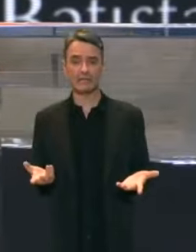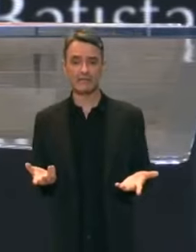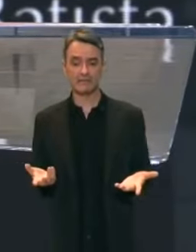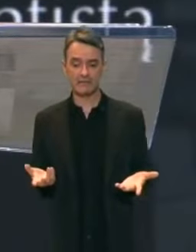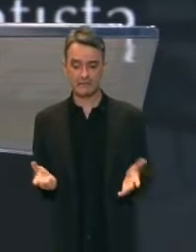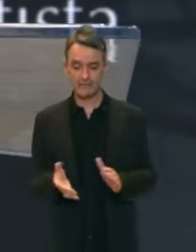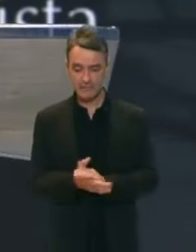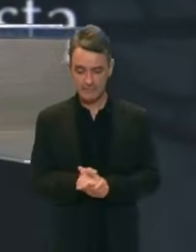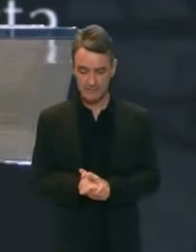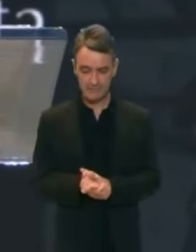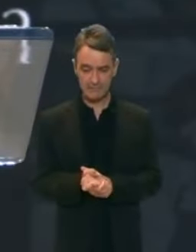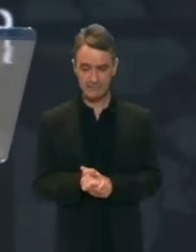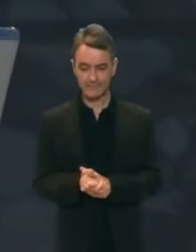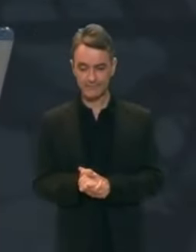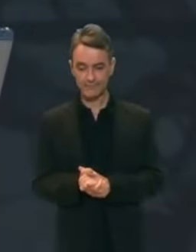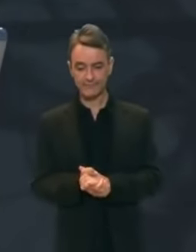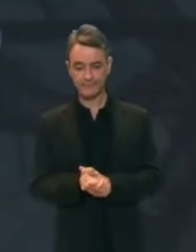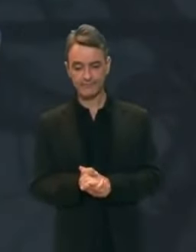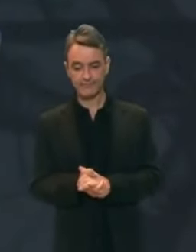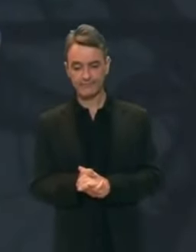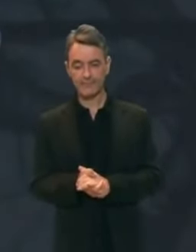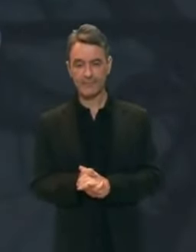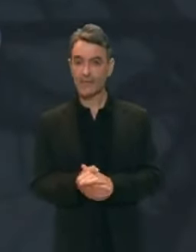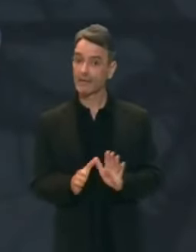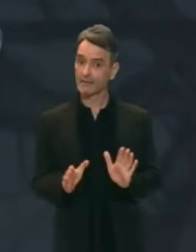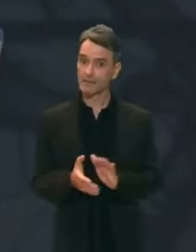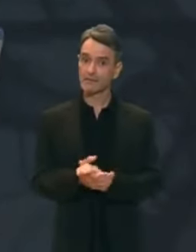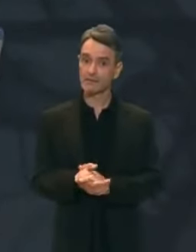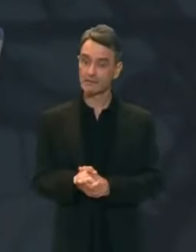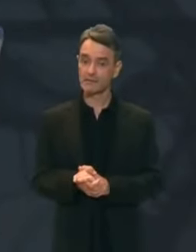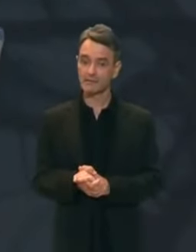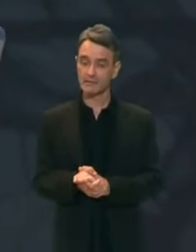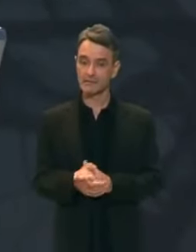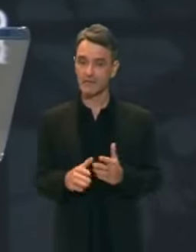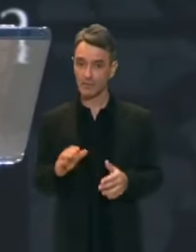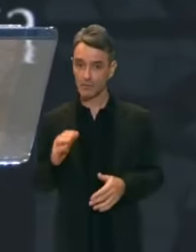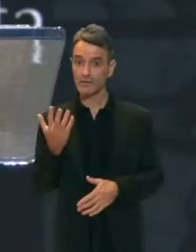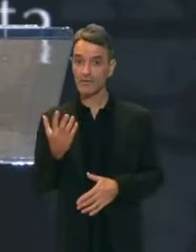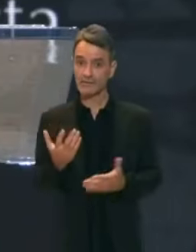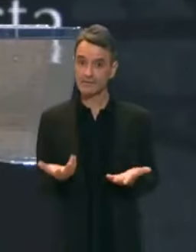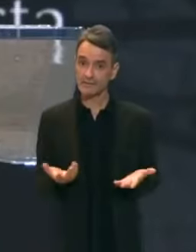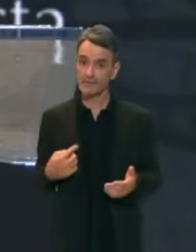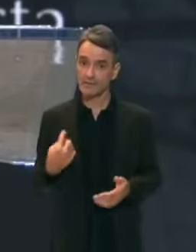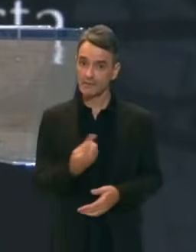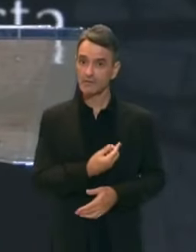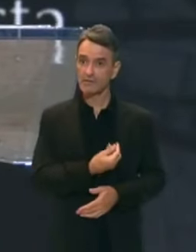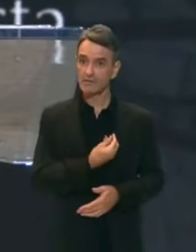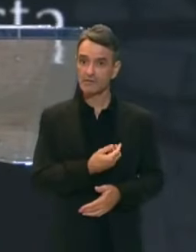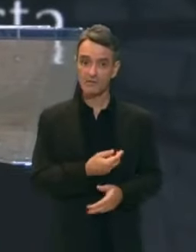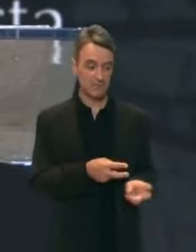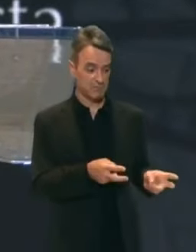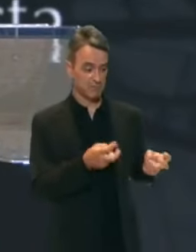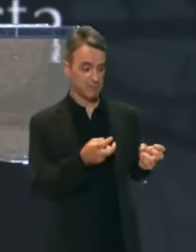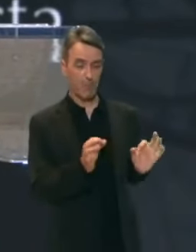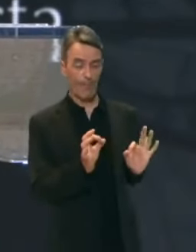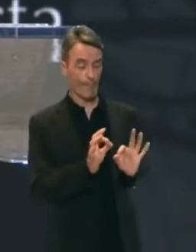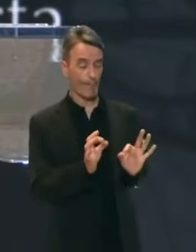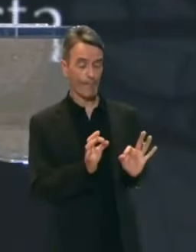Porque pode ser que isso esteja acontecendo e a gente nem percebe. No